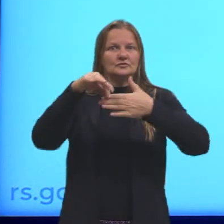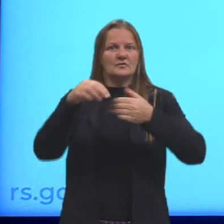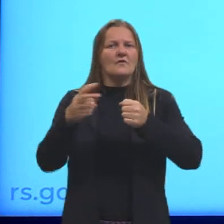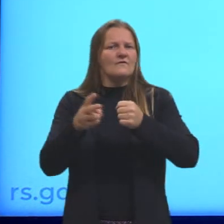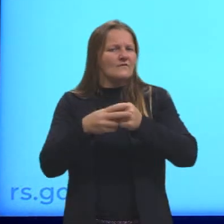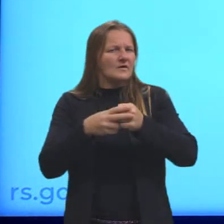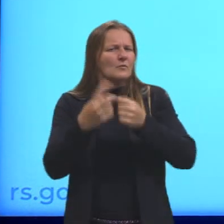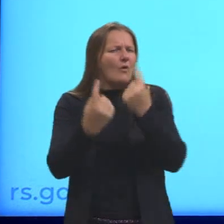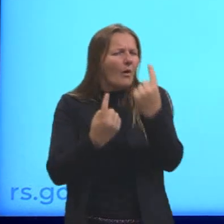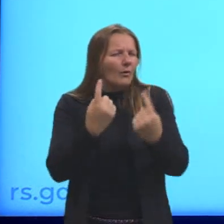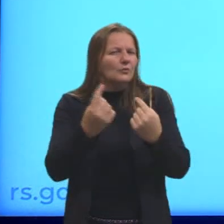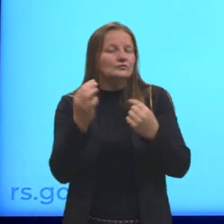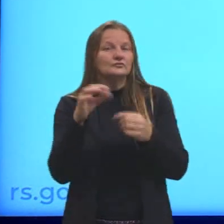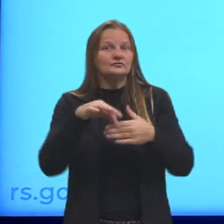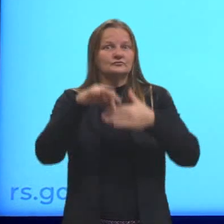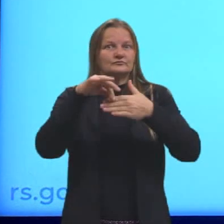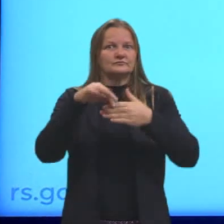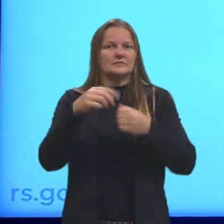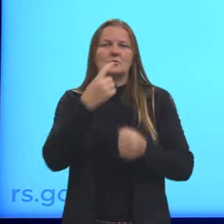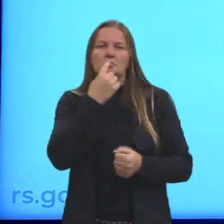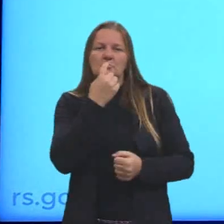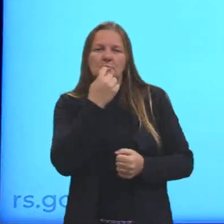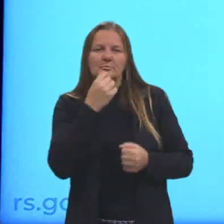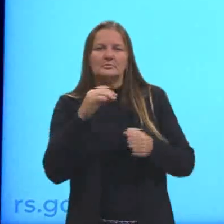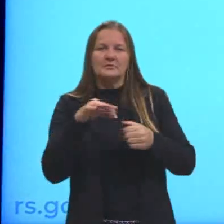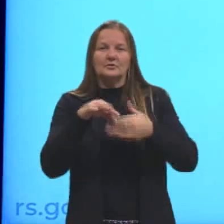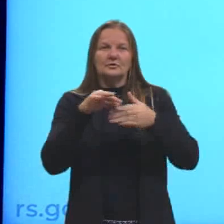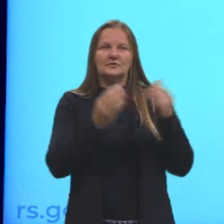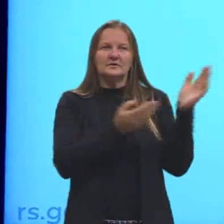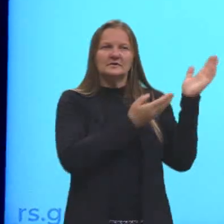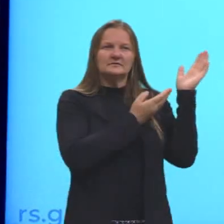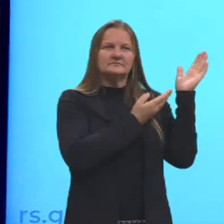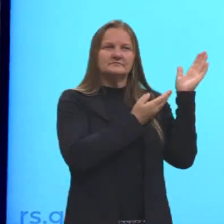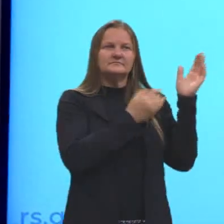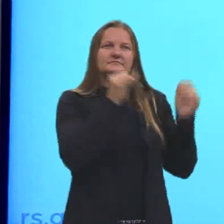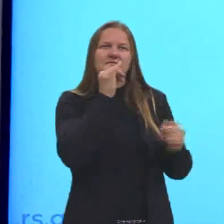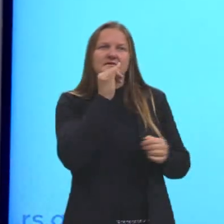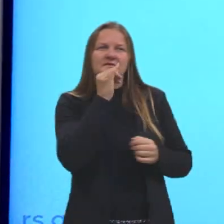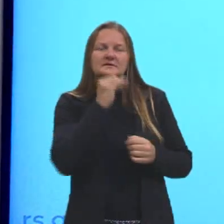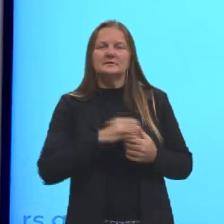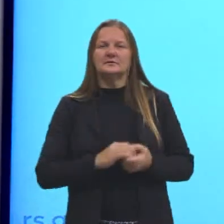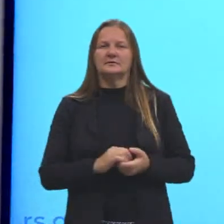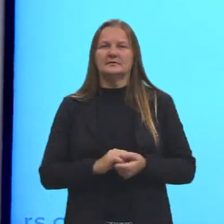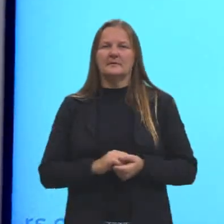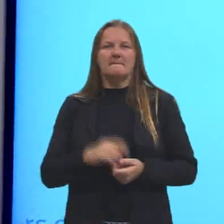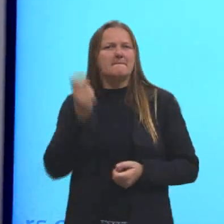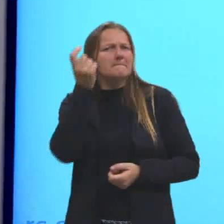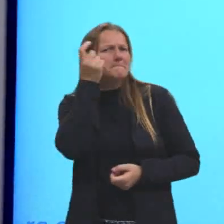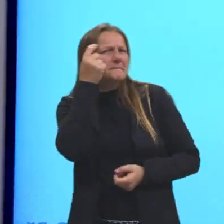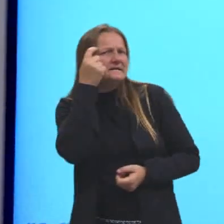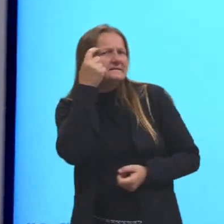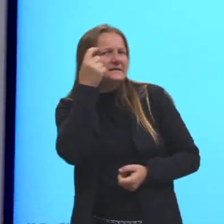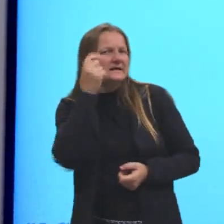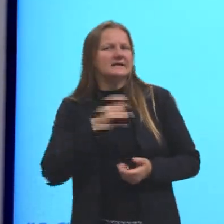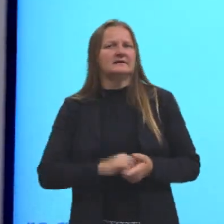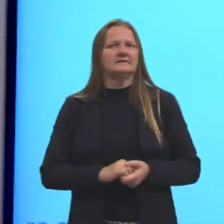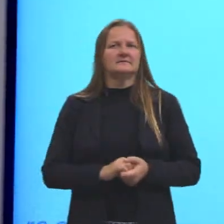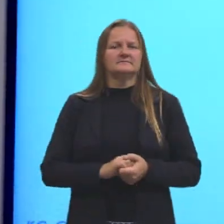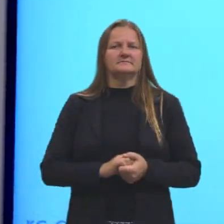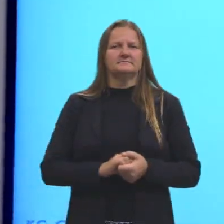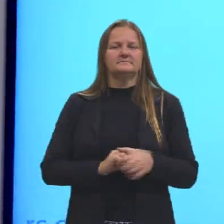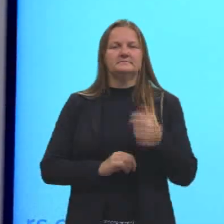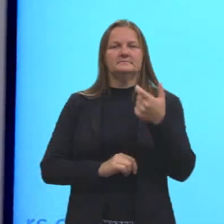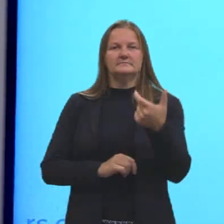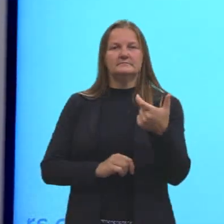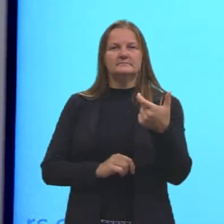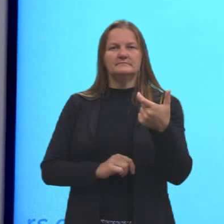verbos, estão em vermelho, verbos como think, pensar, reduces,